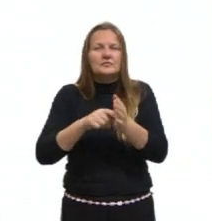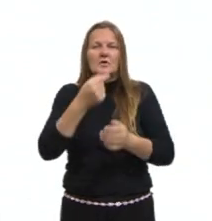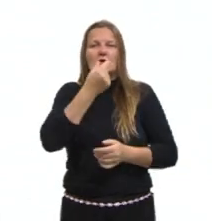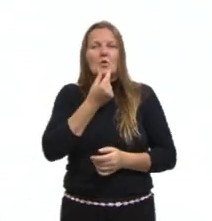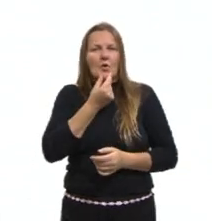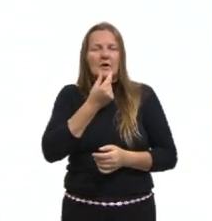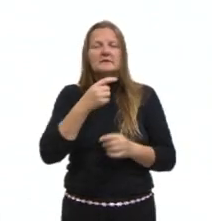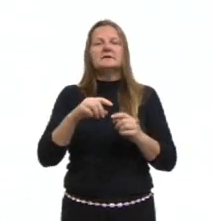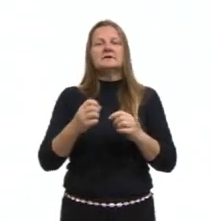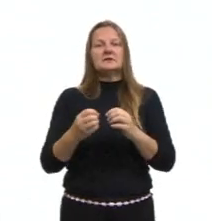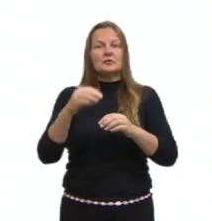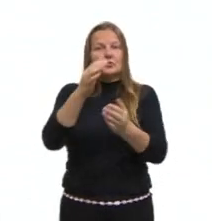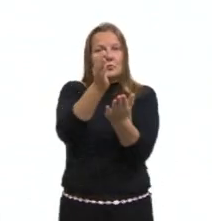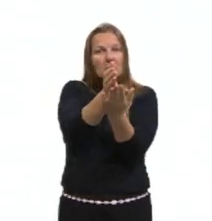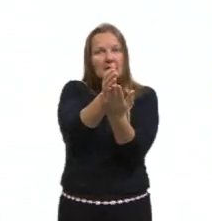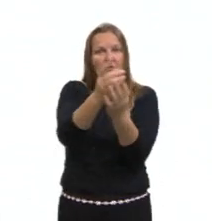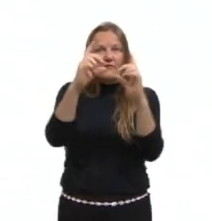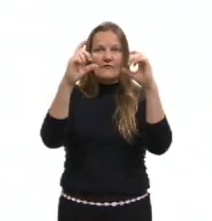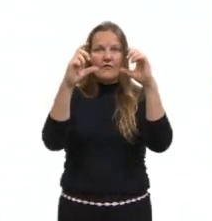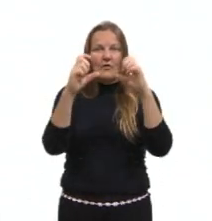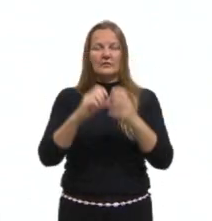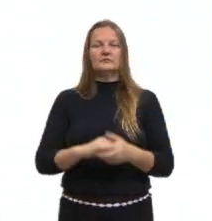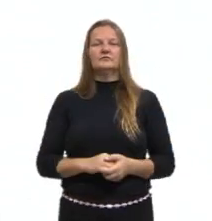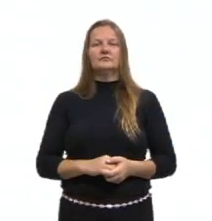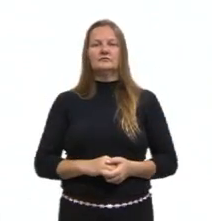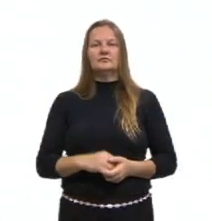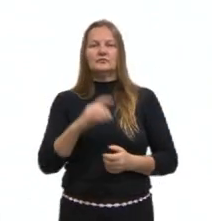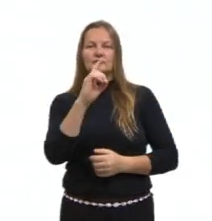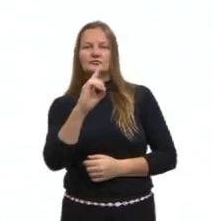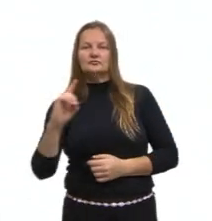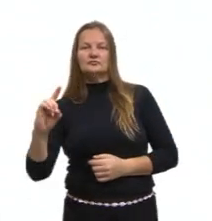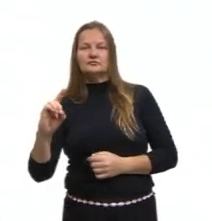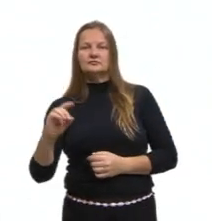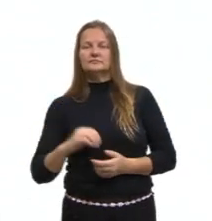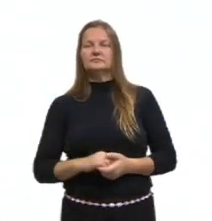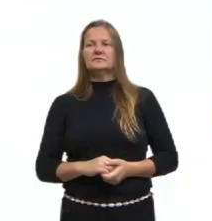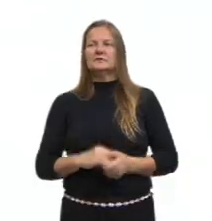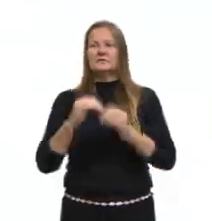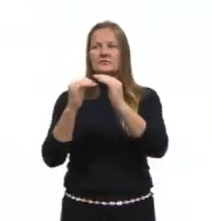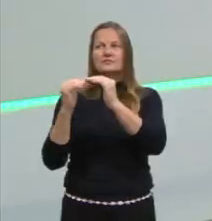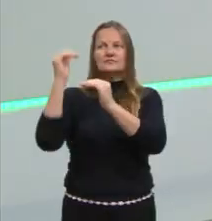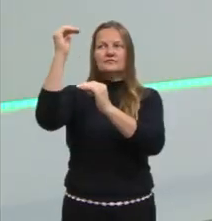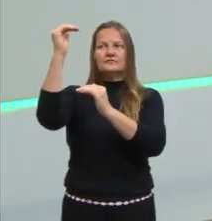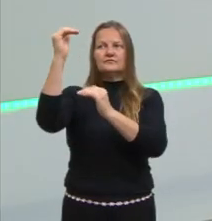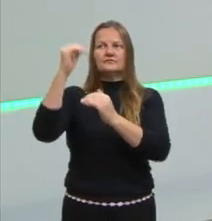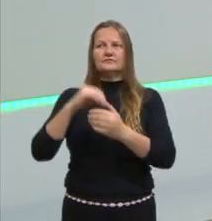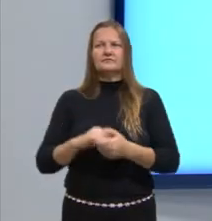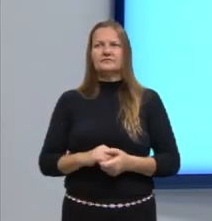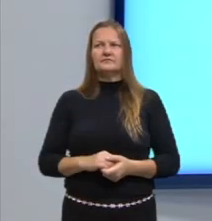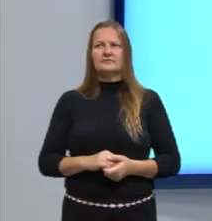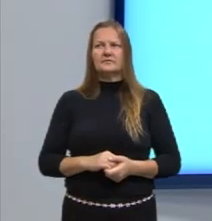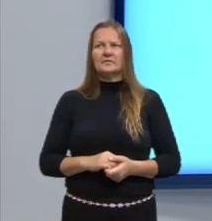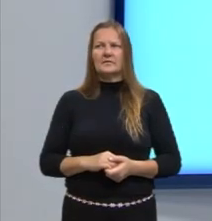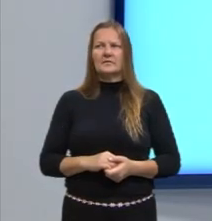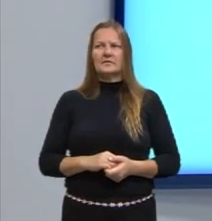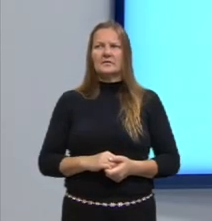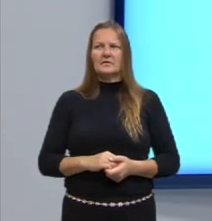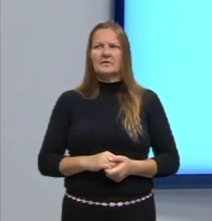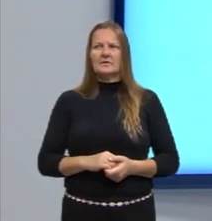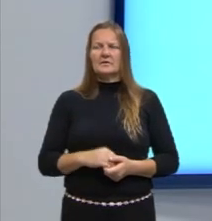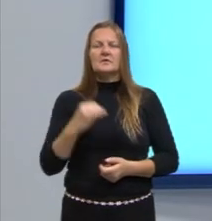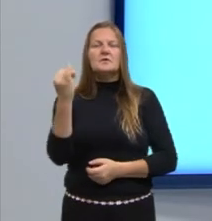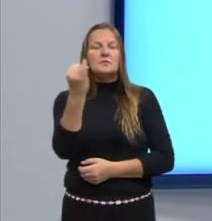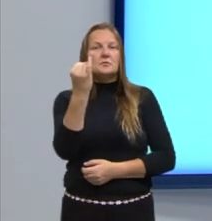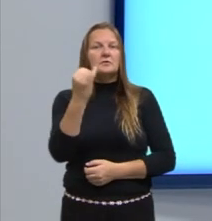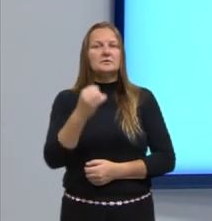bem no meio né Depois tem o Luiz de Brooklin num cantinho aqui em cima tem um compton que é outro que foi bem importante